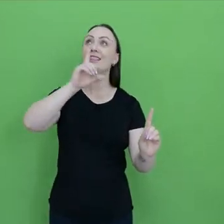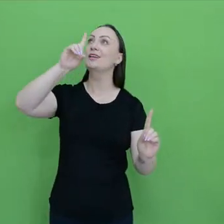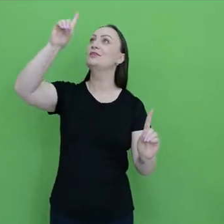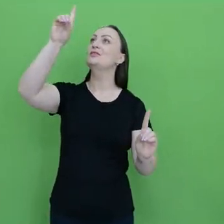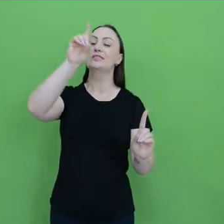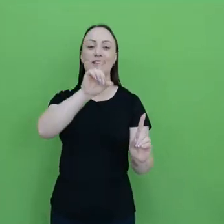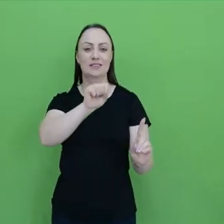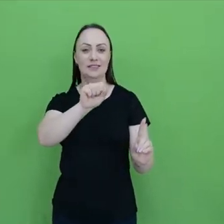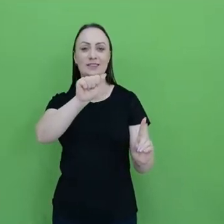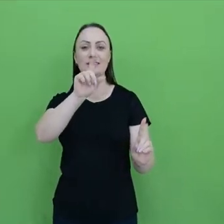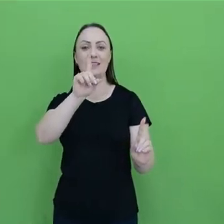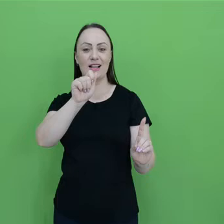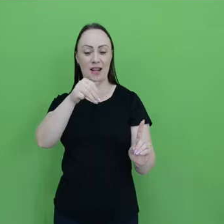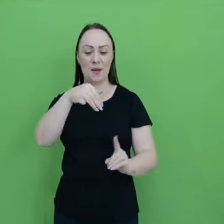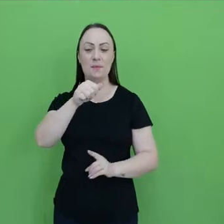salamandra.